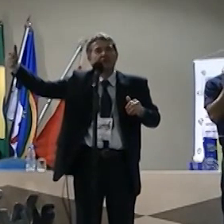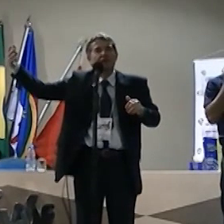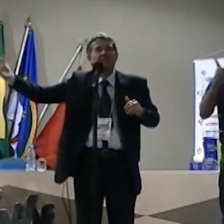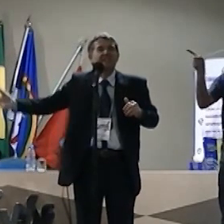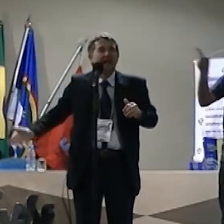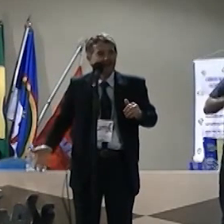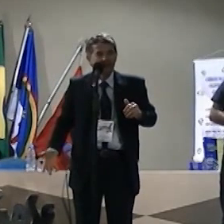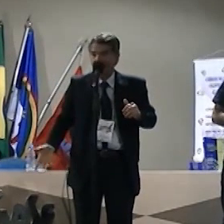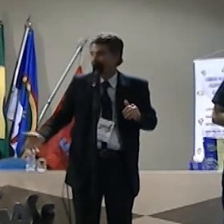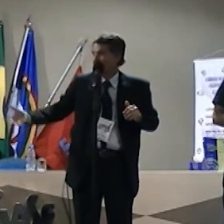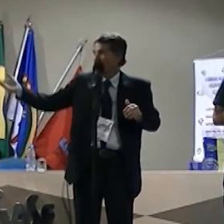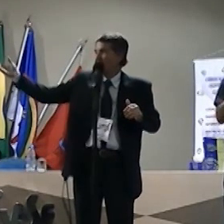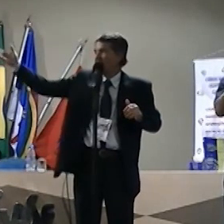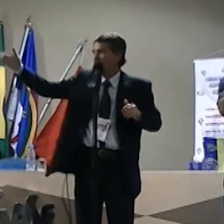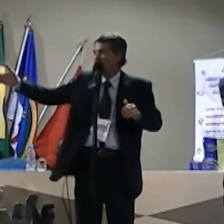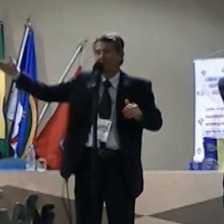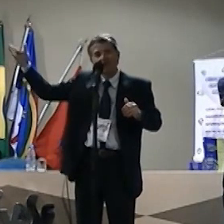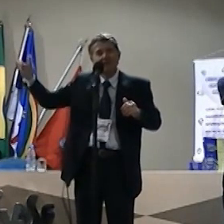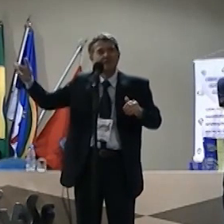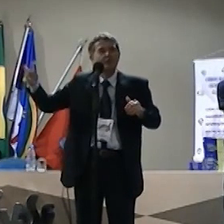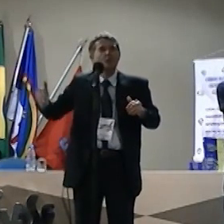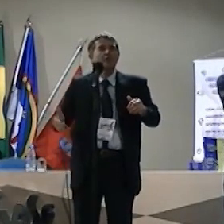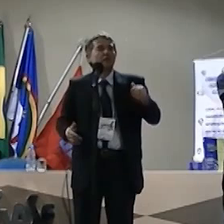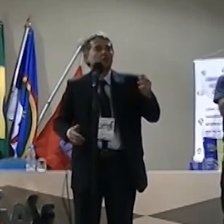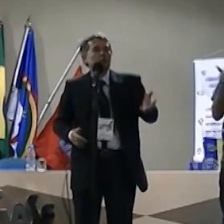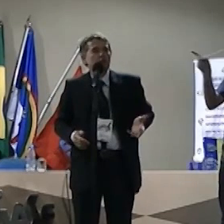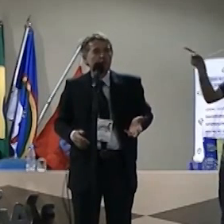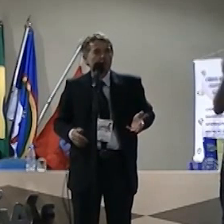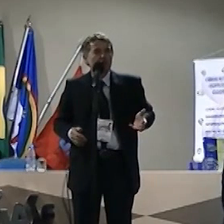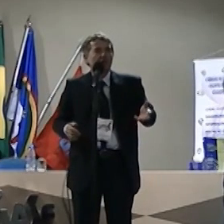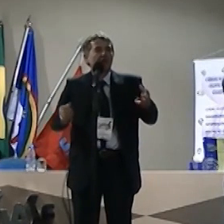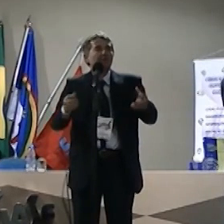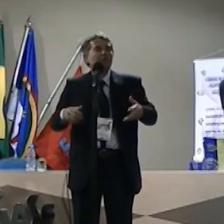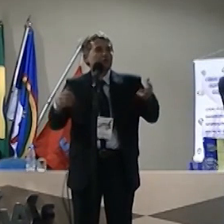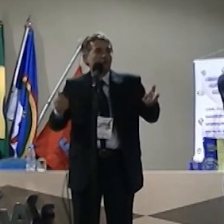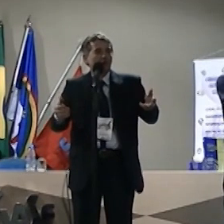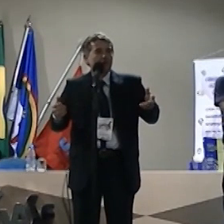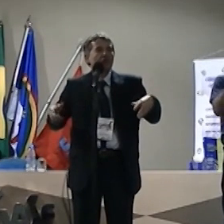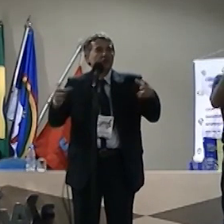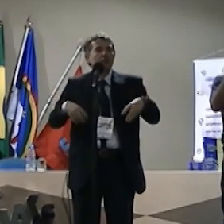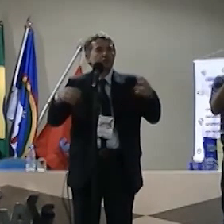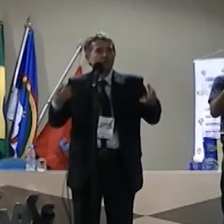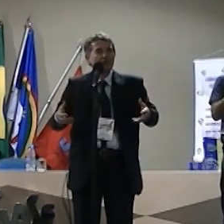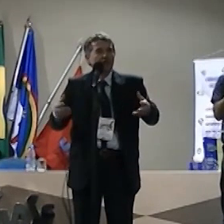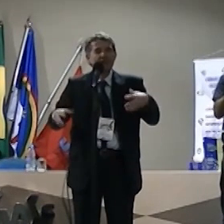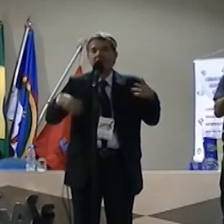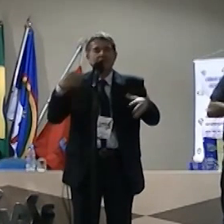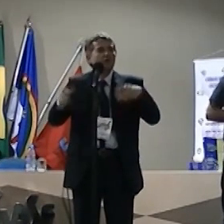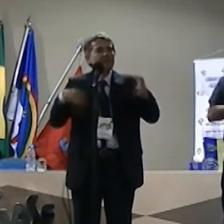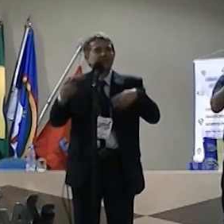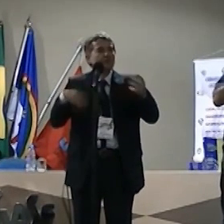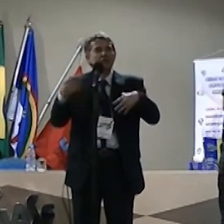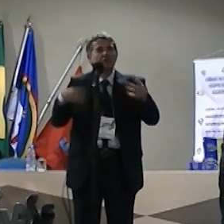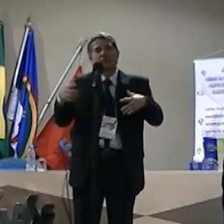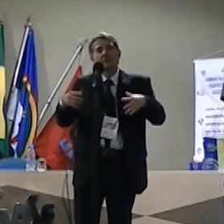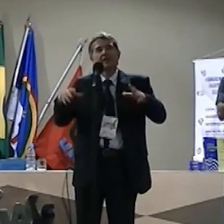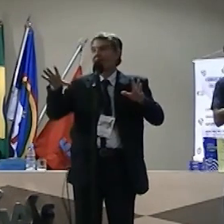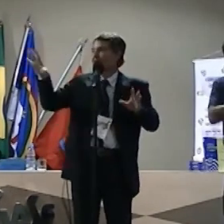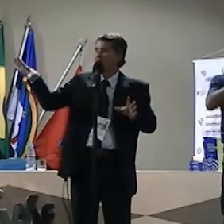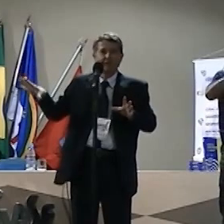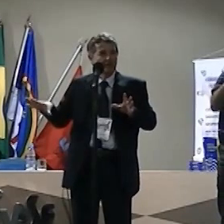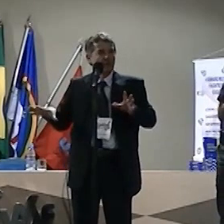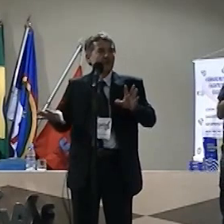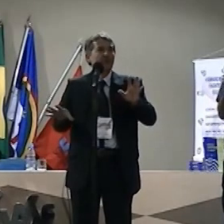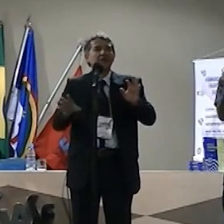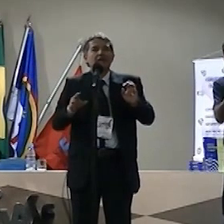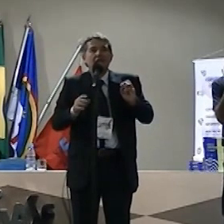com o pessoal de design e a frase construída com surdos, amigos nossos, junto com a gente, e começamos a discutir como que era e